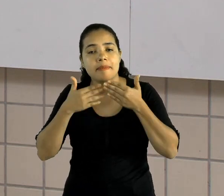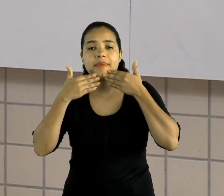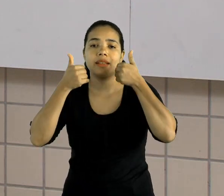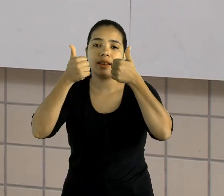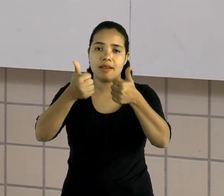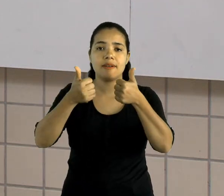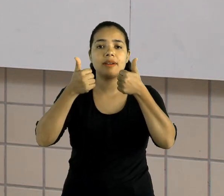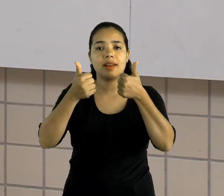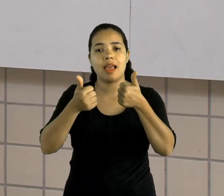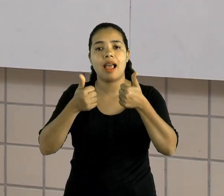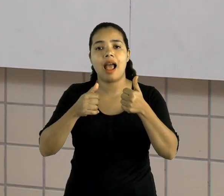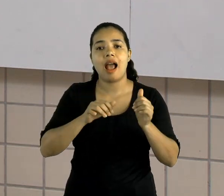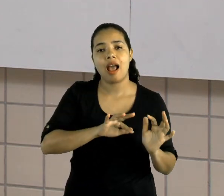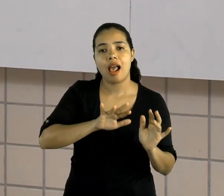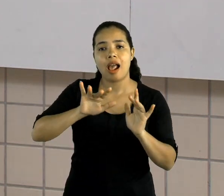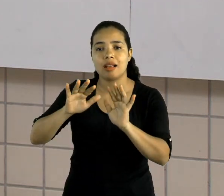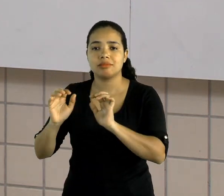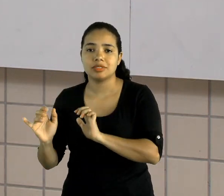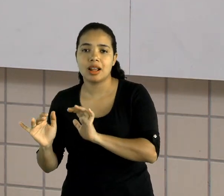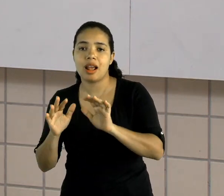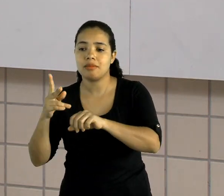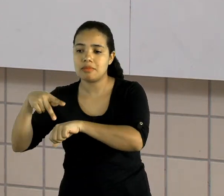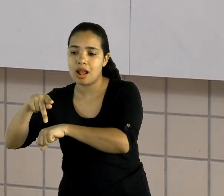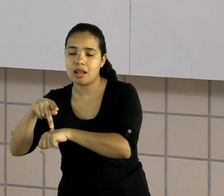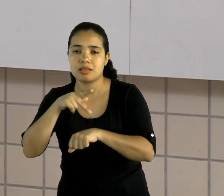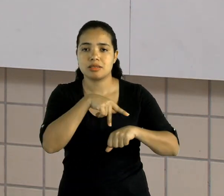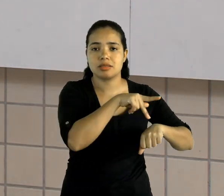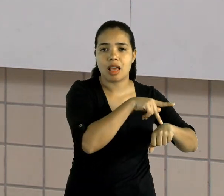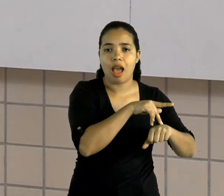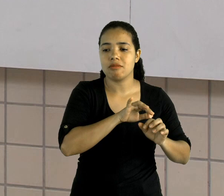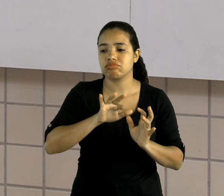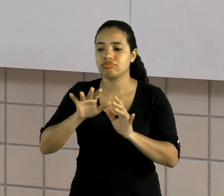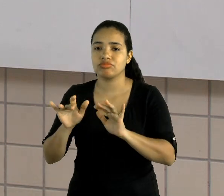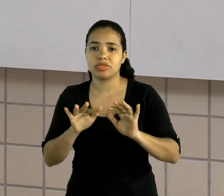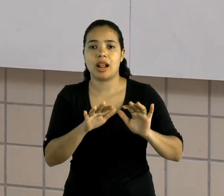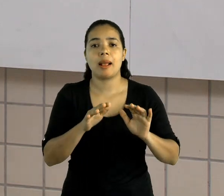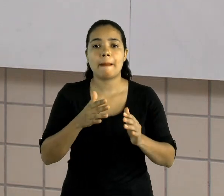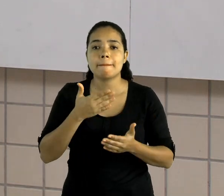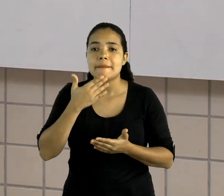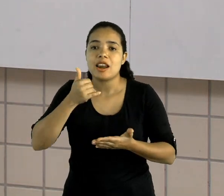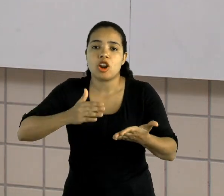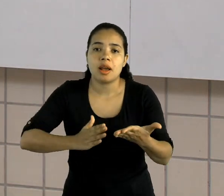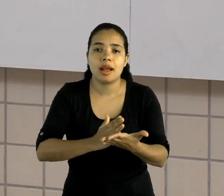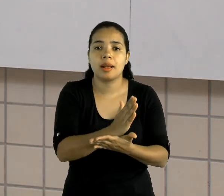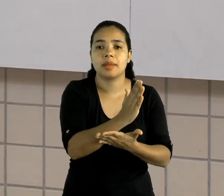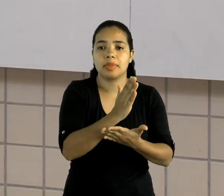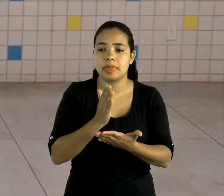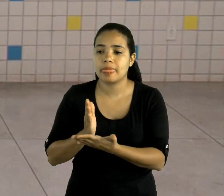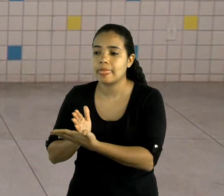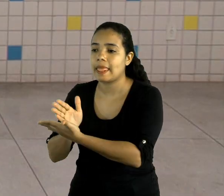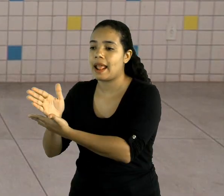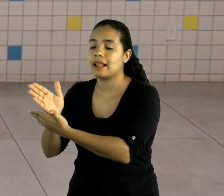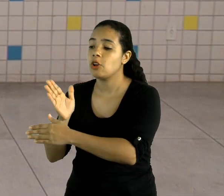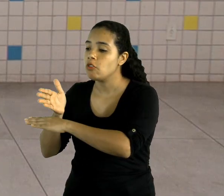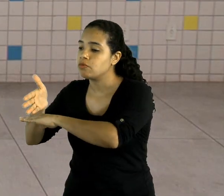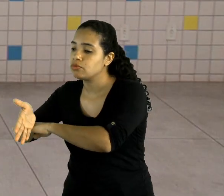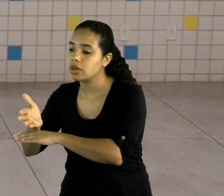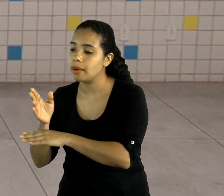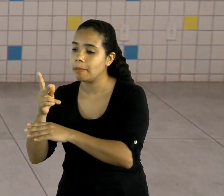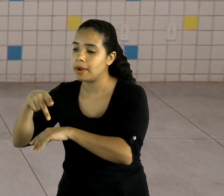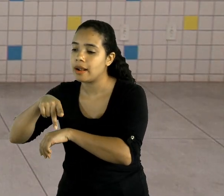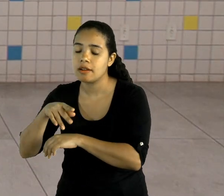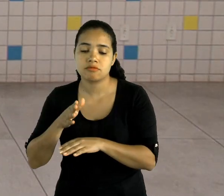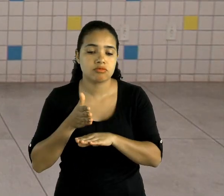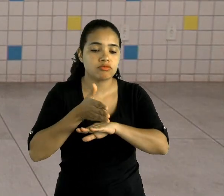a migração internacional, para melhorar o acesso, né, desses imigrantes que estão pelo mundo.